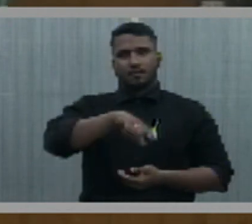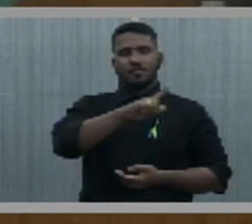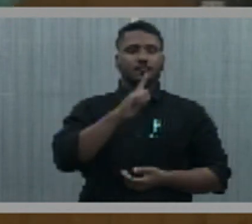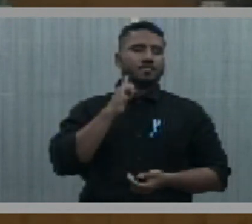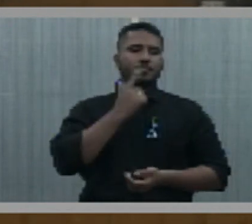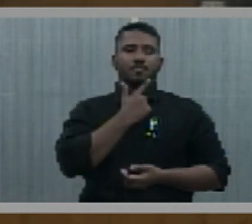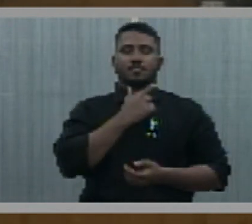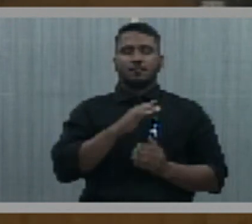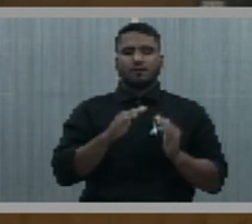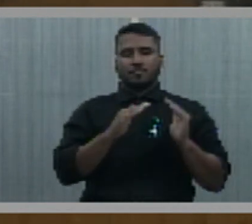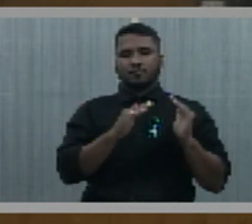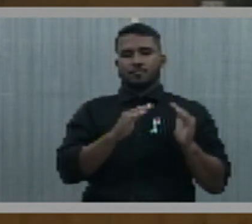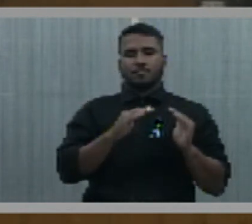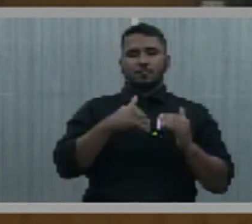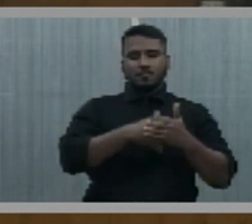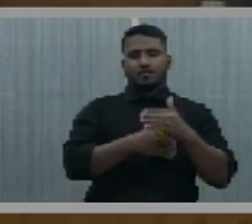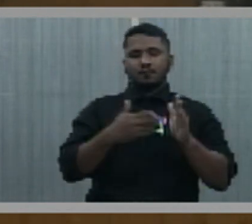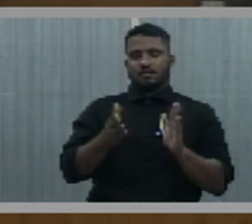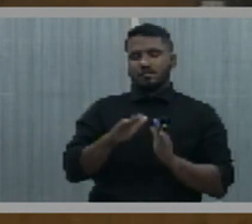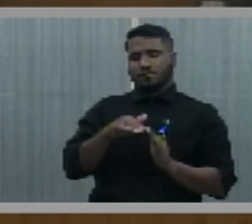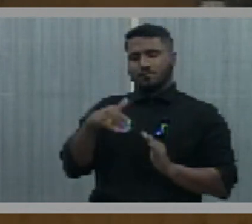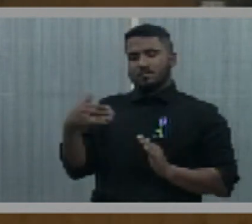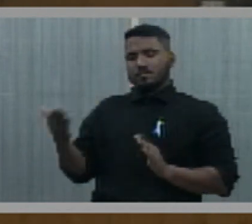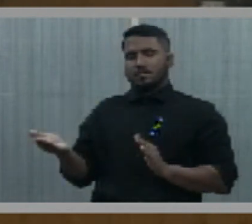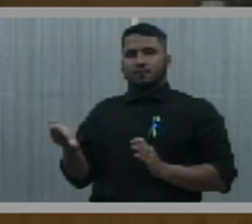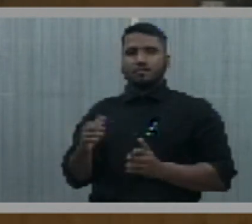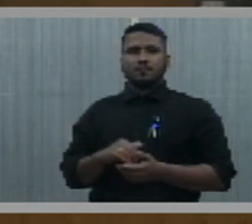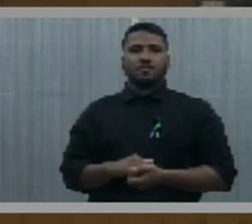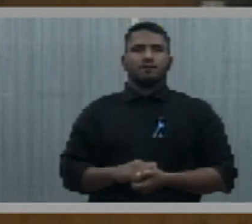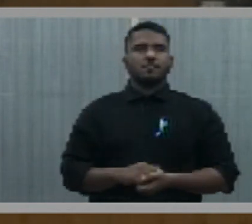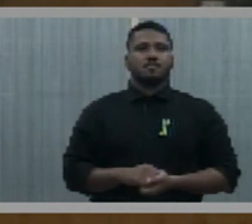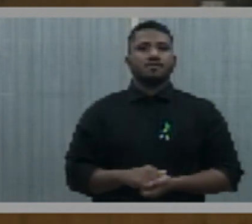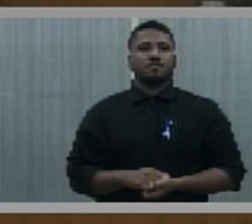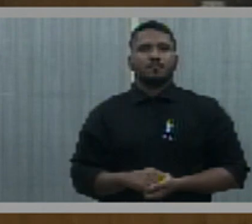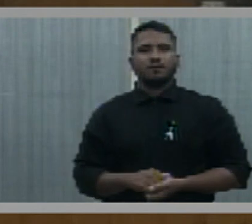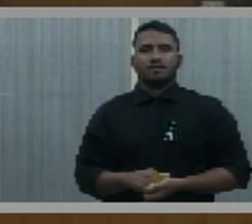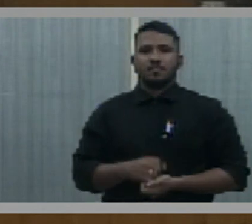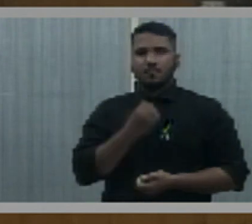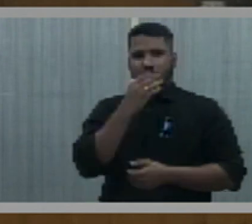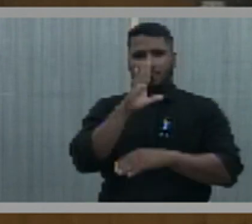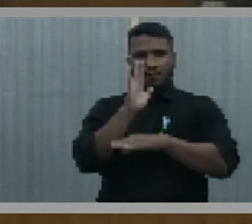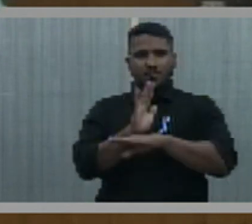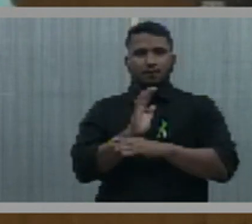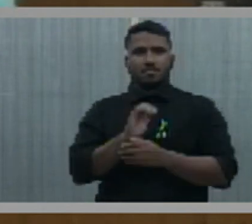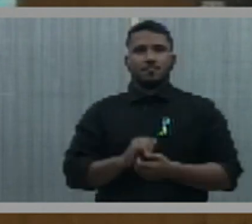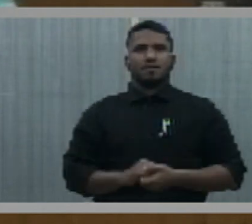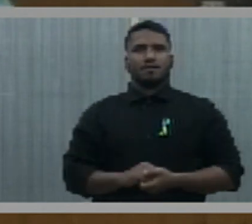breve coquetel aqui no Salão Nobre da nossa casa. Boa tarde.